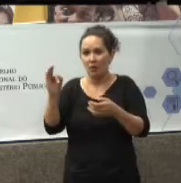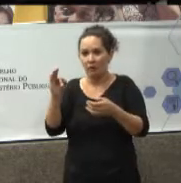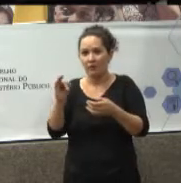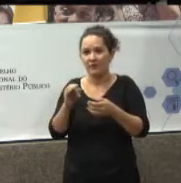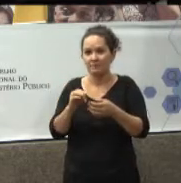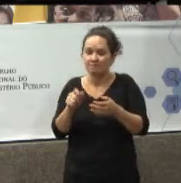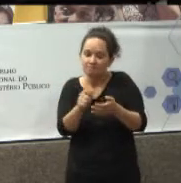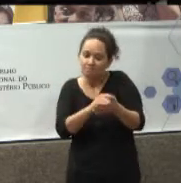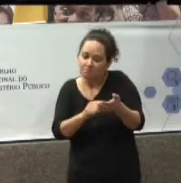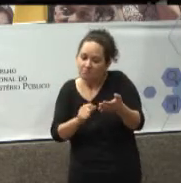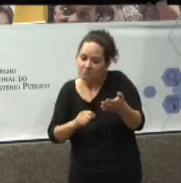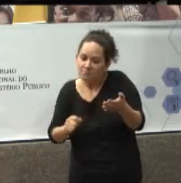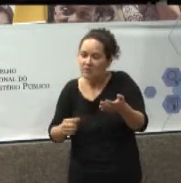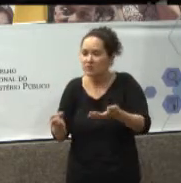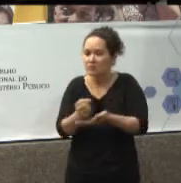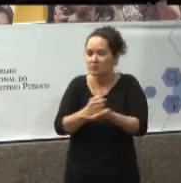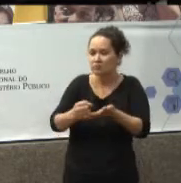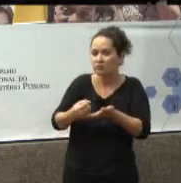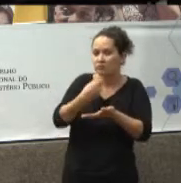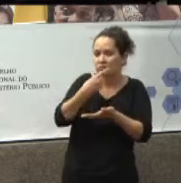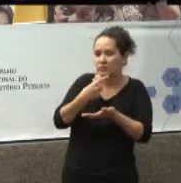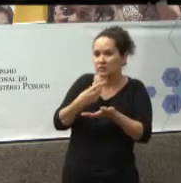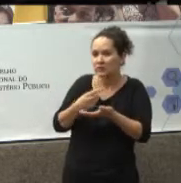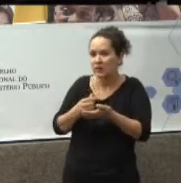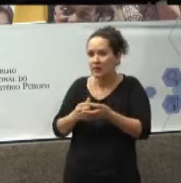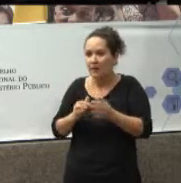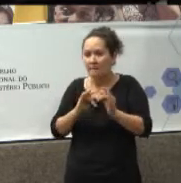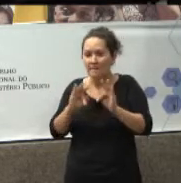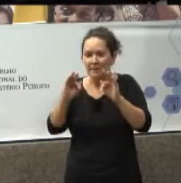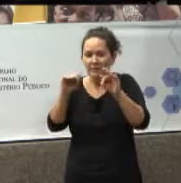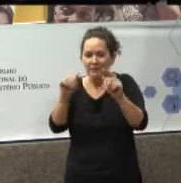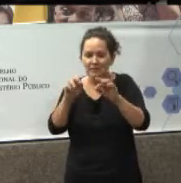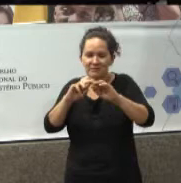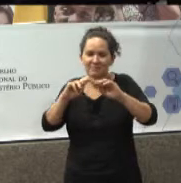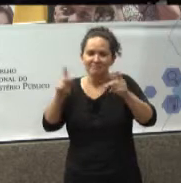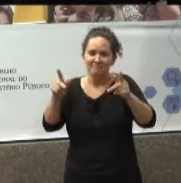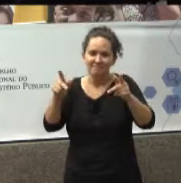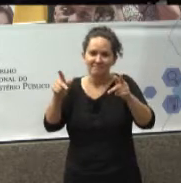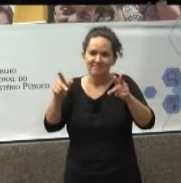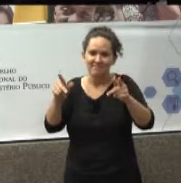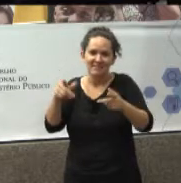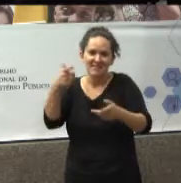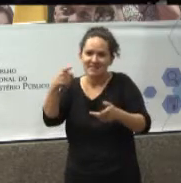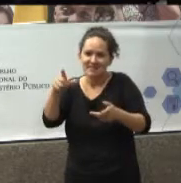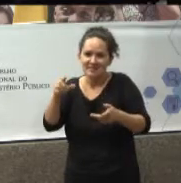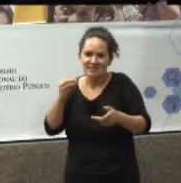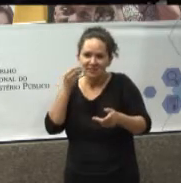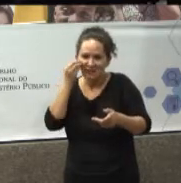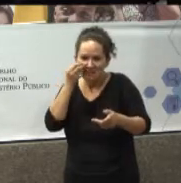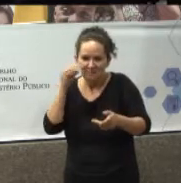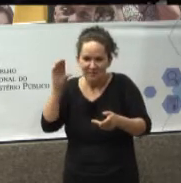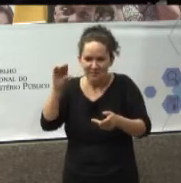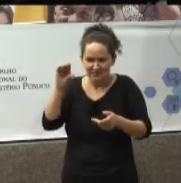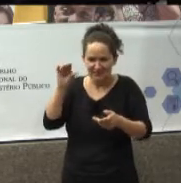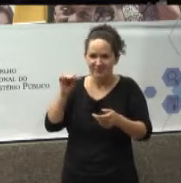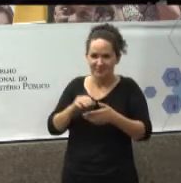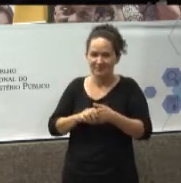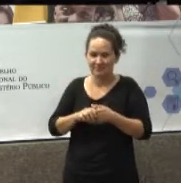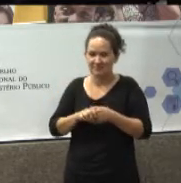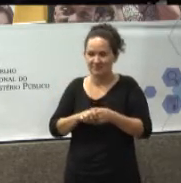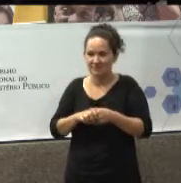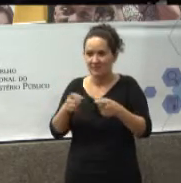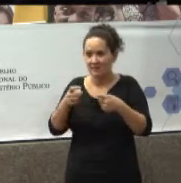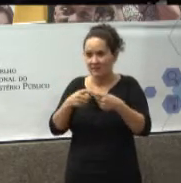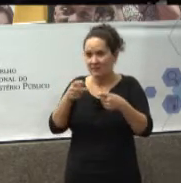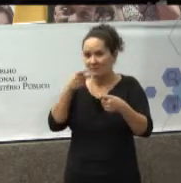prescrição de um medicamento para uma finalidade da qual nós não temos evidência científica e aí o médico